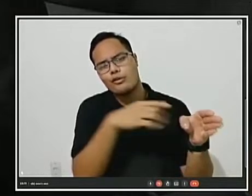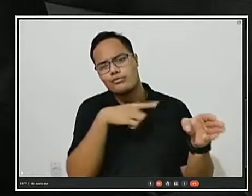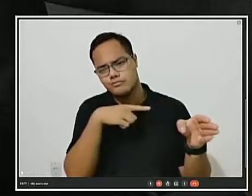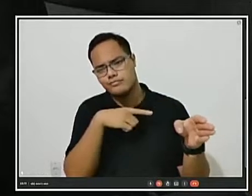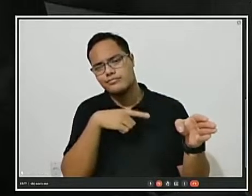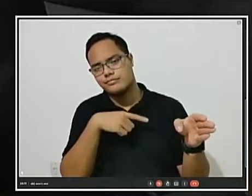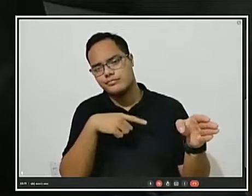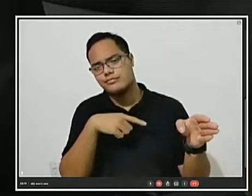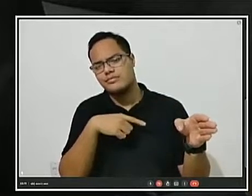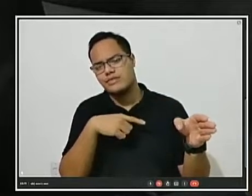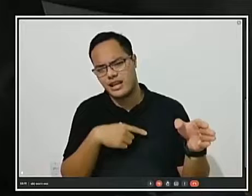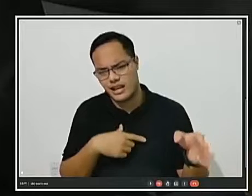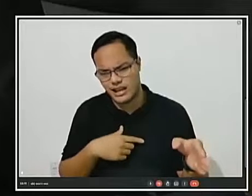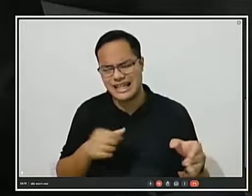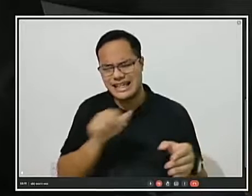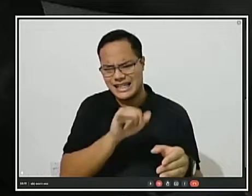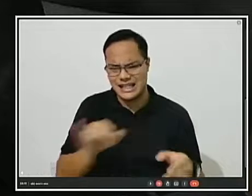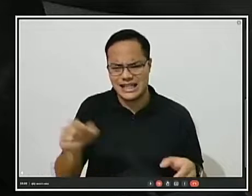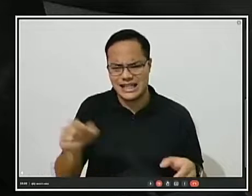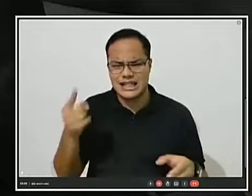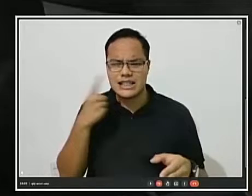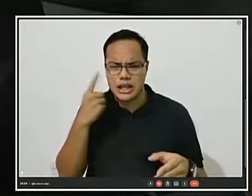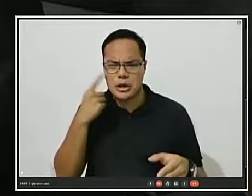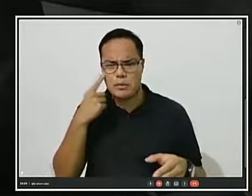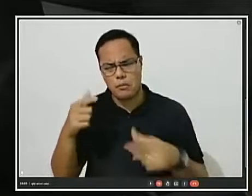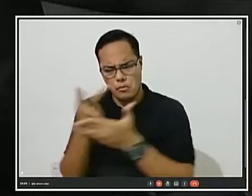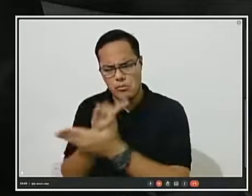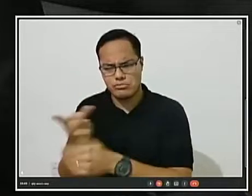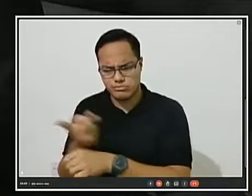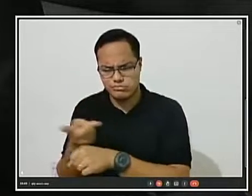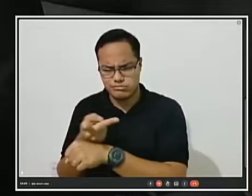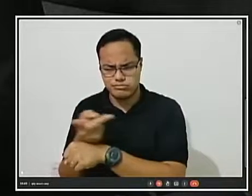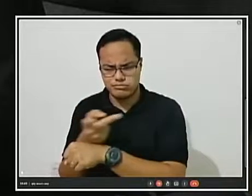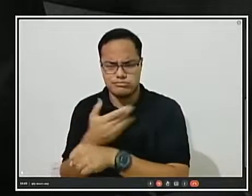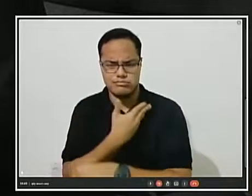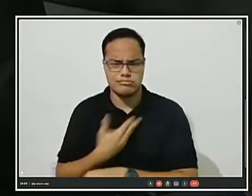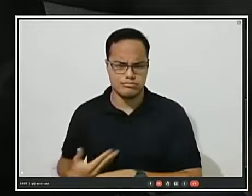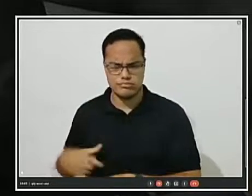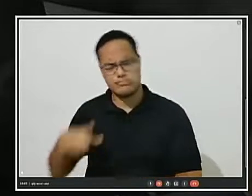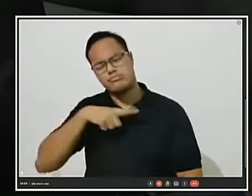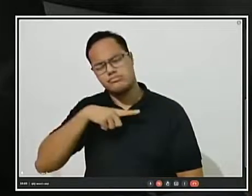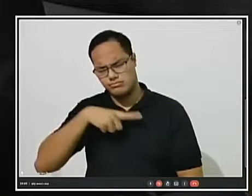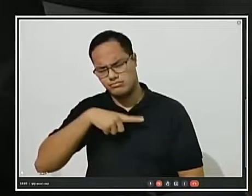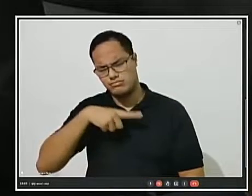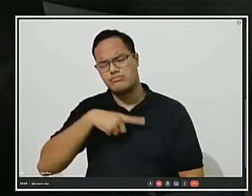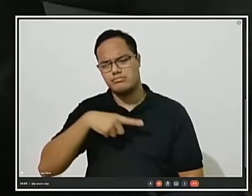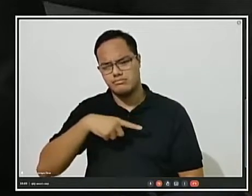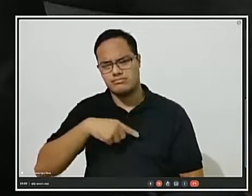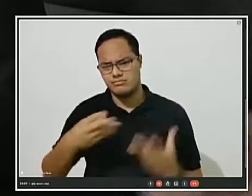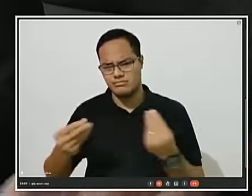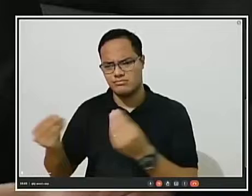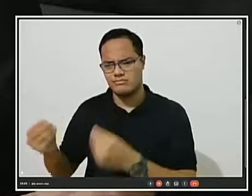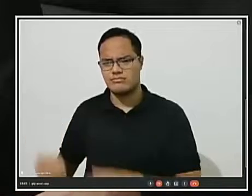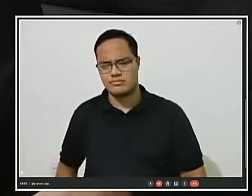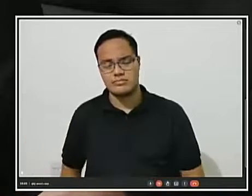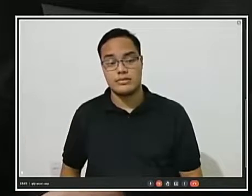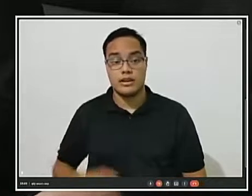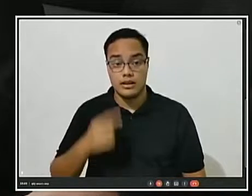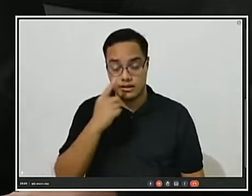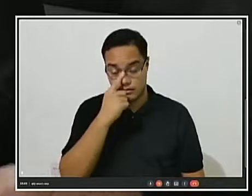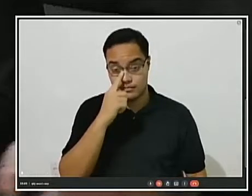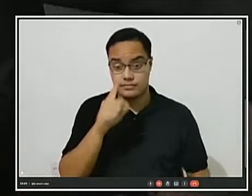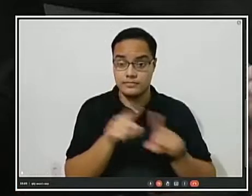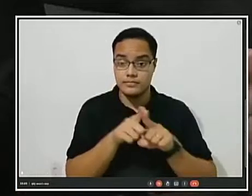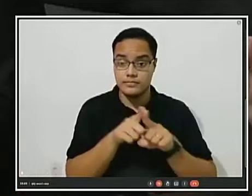colocar tudo aqui porque senão e sério tempo aí mas enfim e até na fala da vereadora